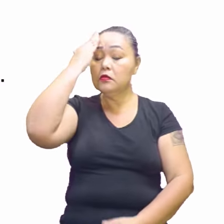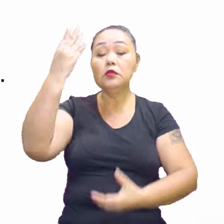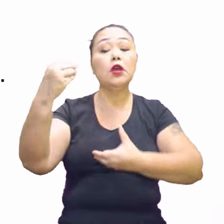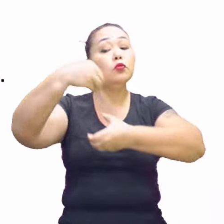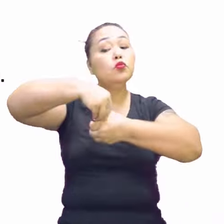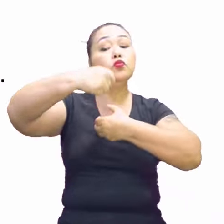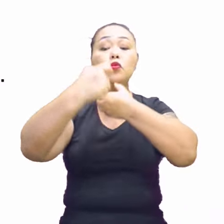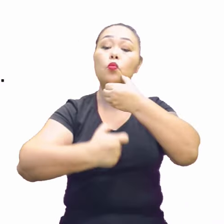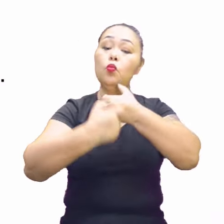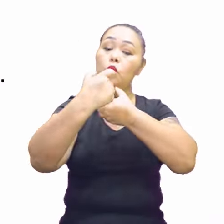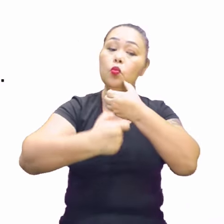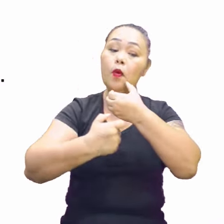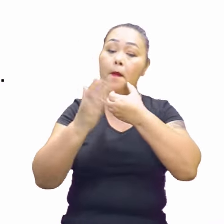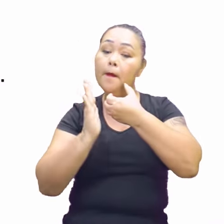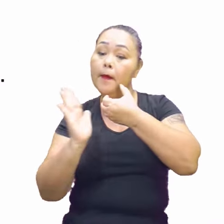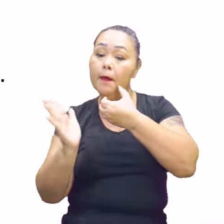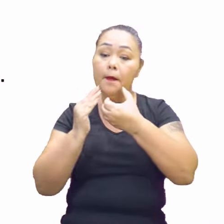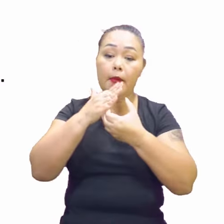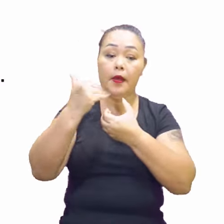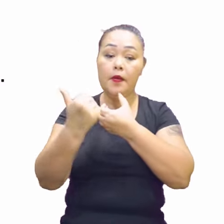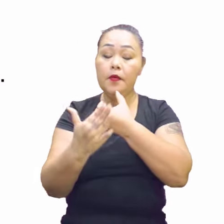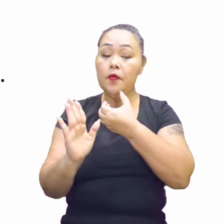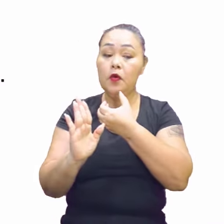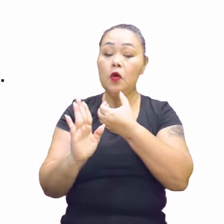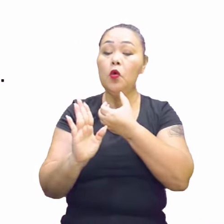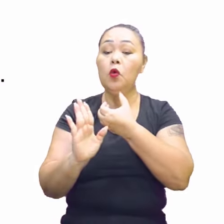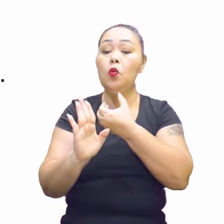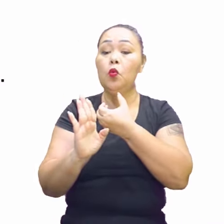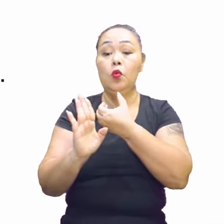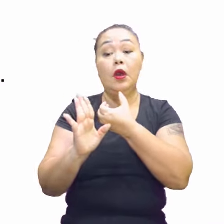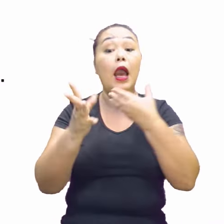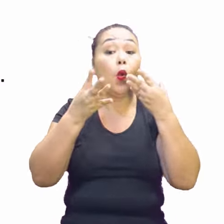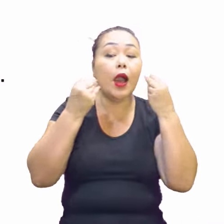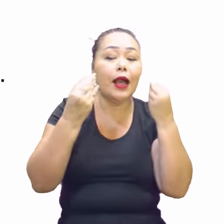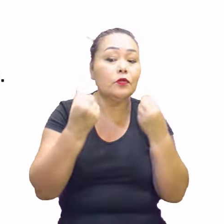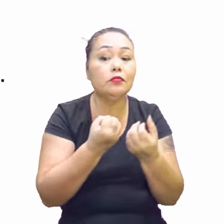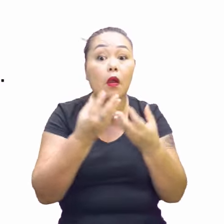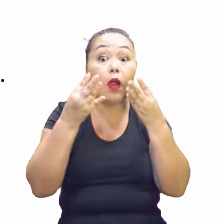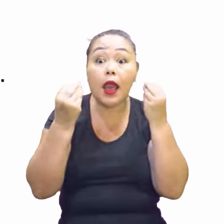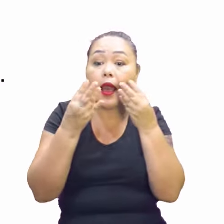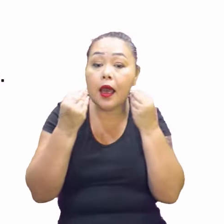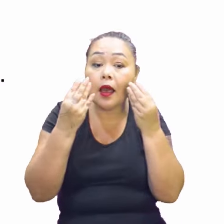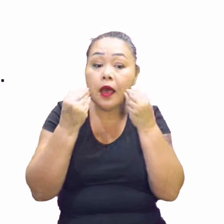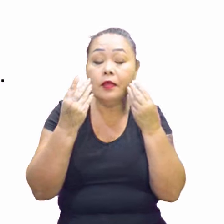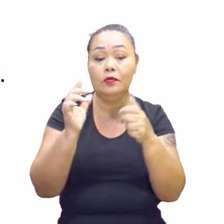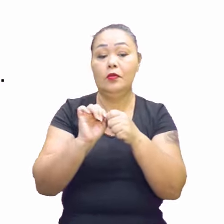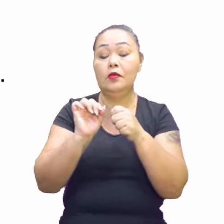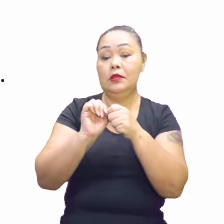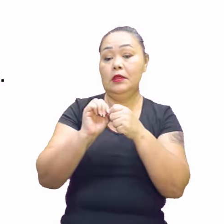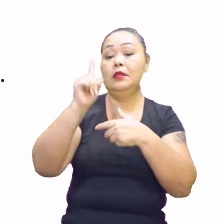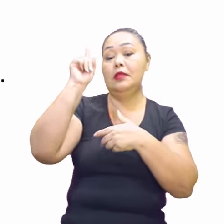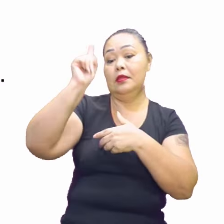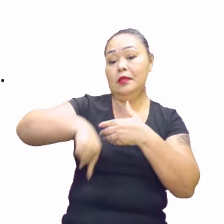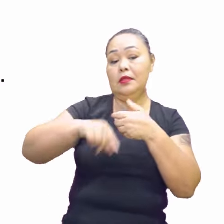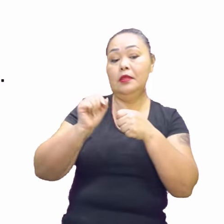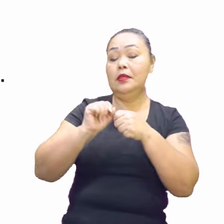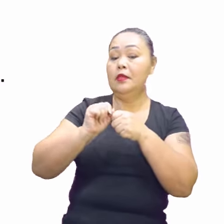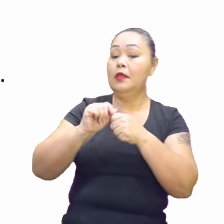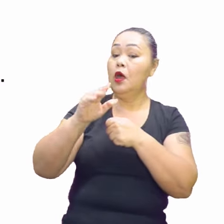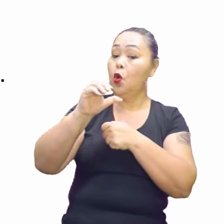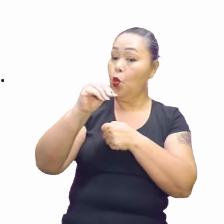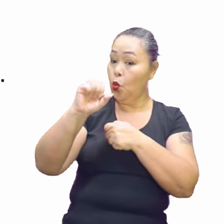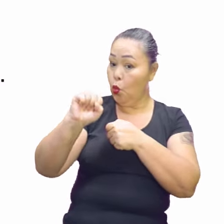do sujeito. Vou dividir aqui. Ó, os gatos, o núcleo tá no plural, tá